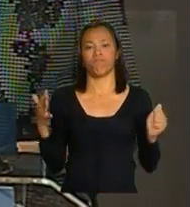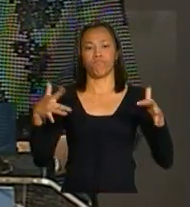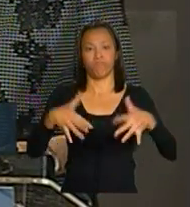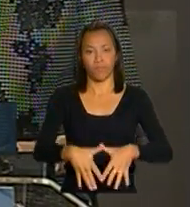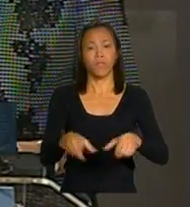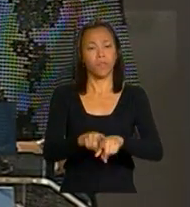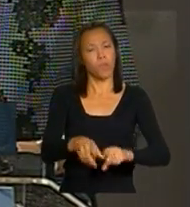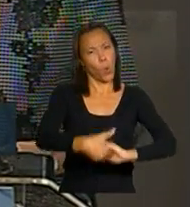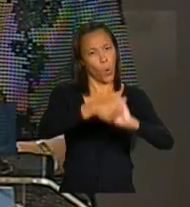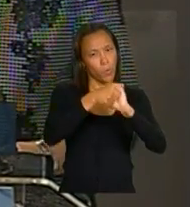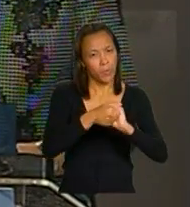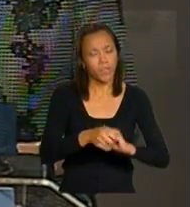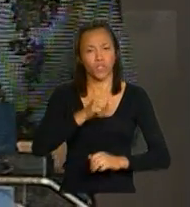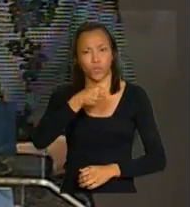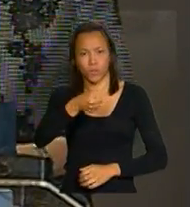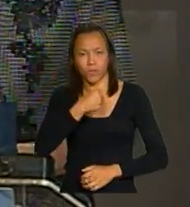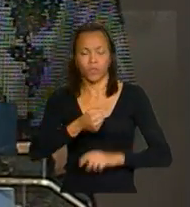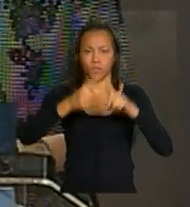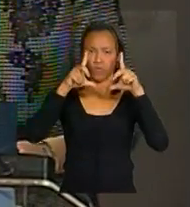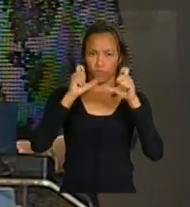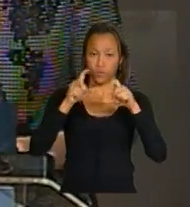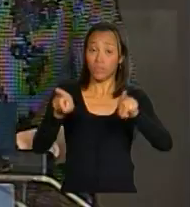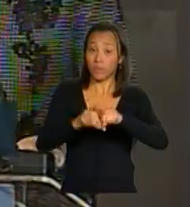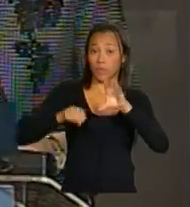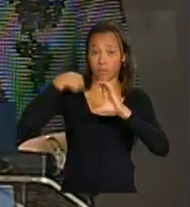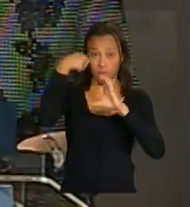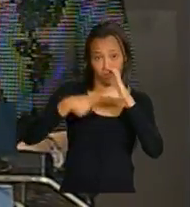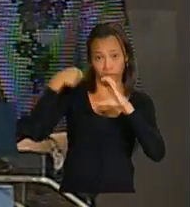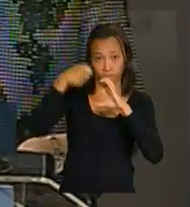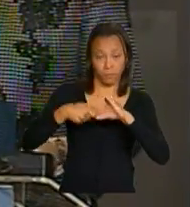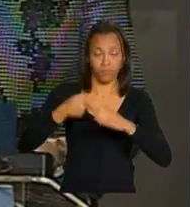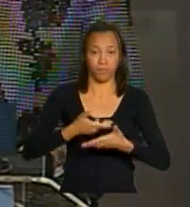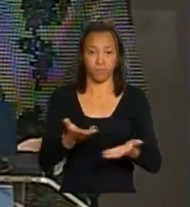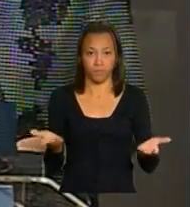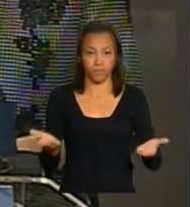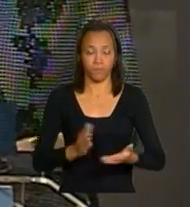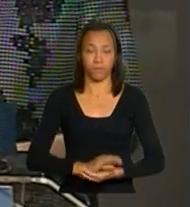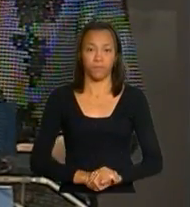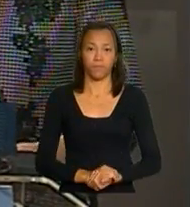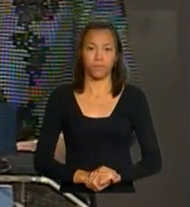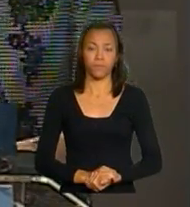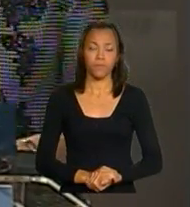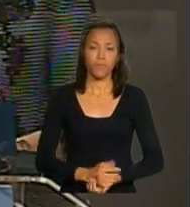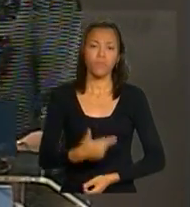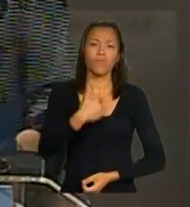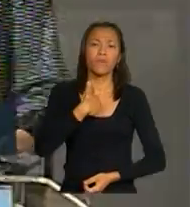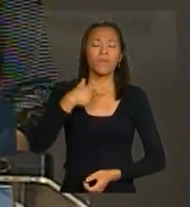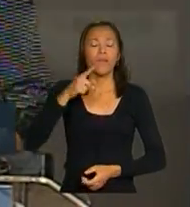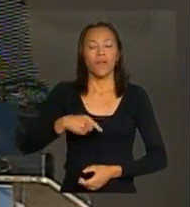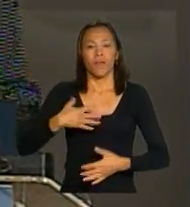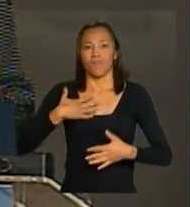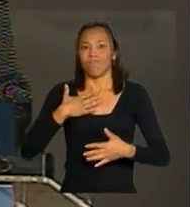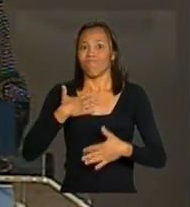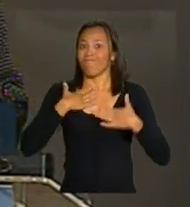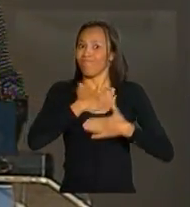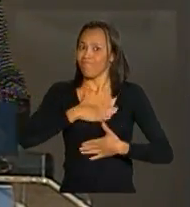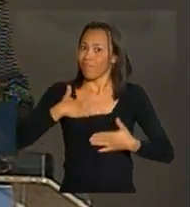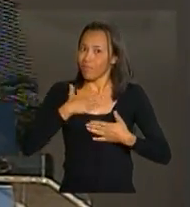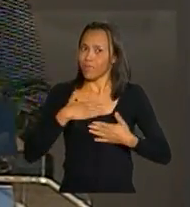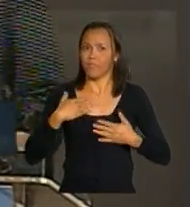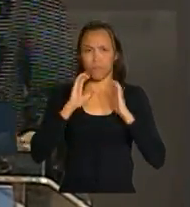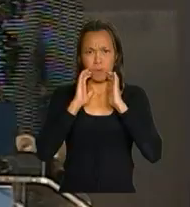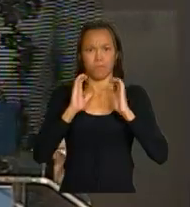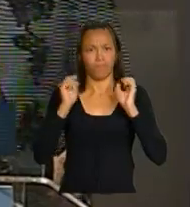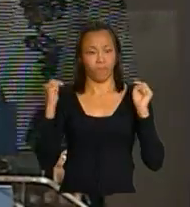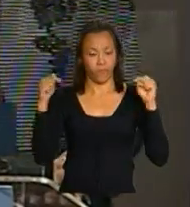senhores jornalistas, senhores fotógrafos e cinegrafistas. Para mim, é uma grande honra, sem dúvida,